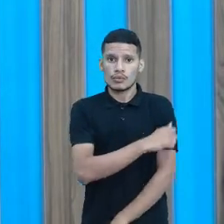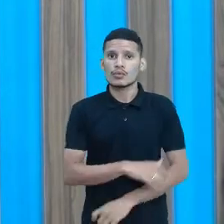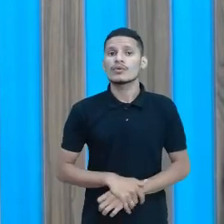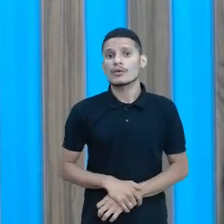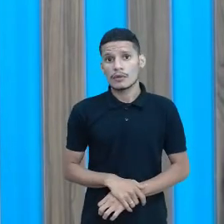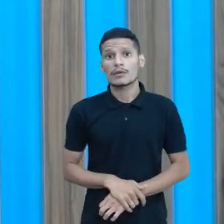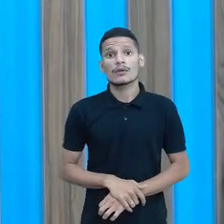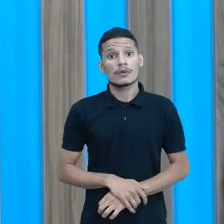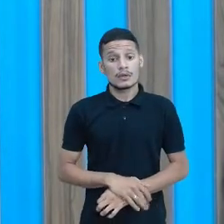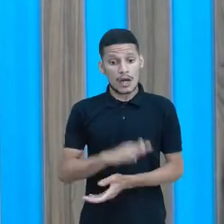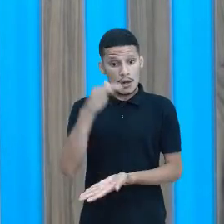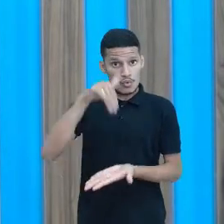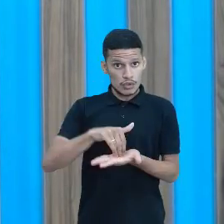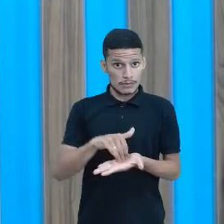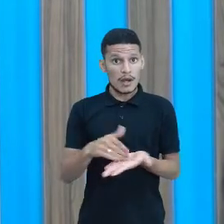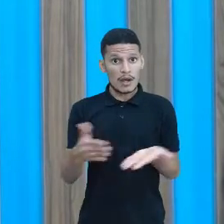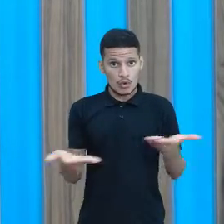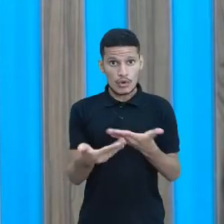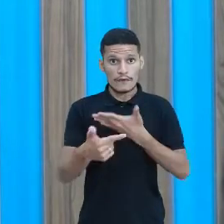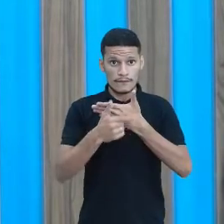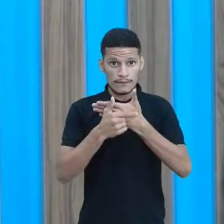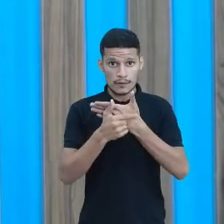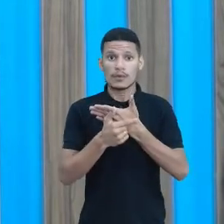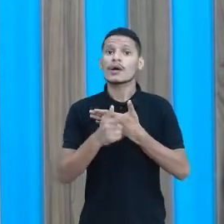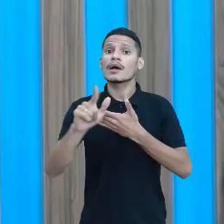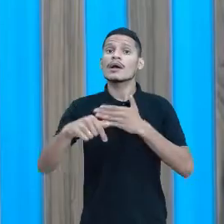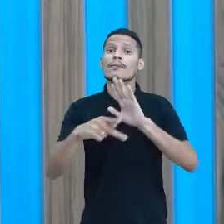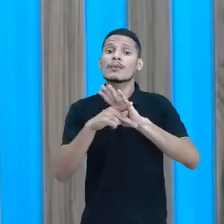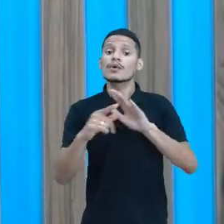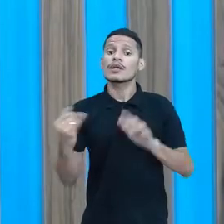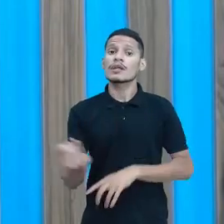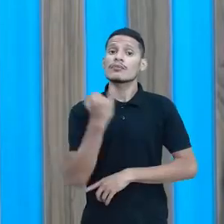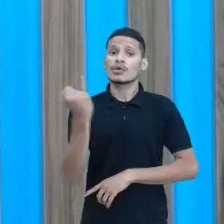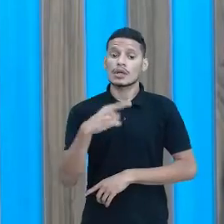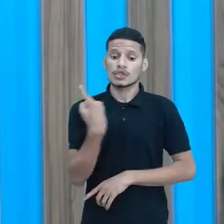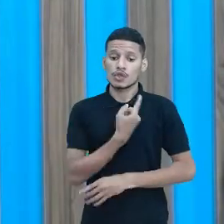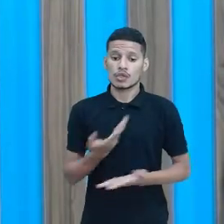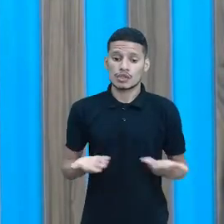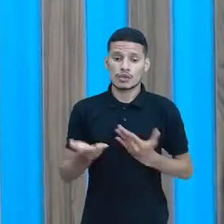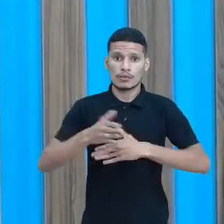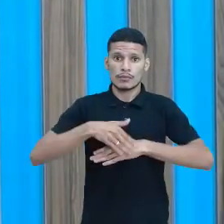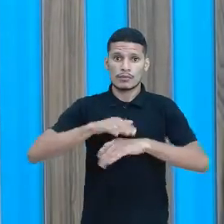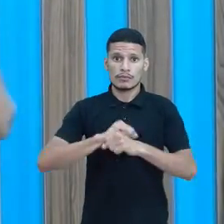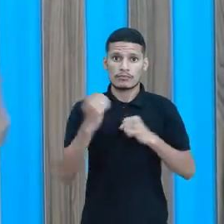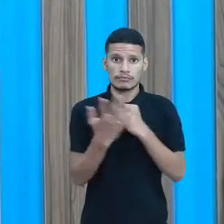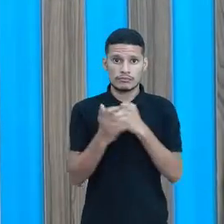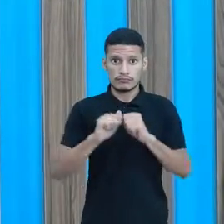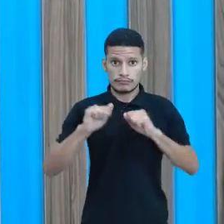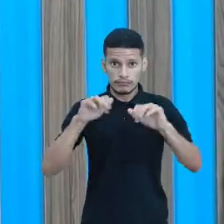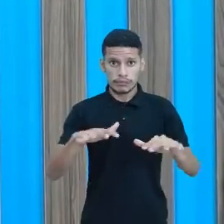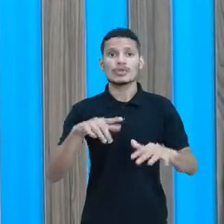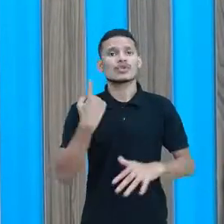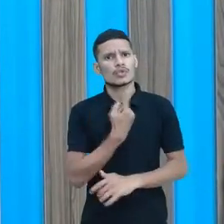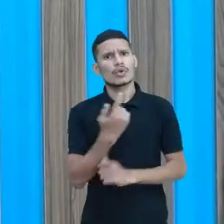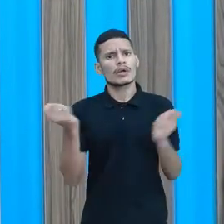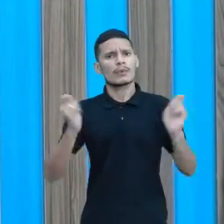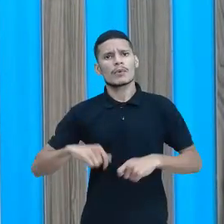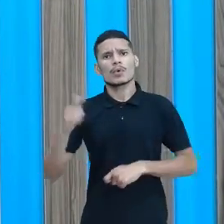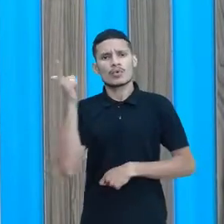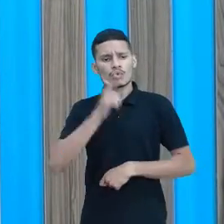em particular, essa última função, ela foi essencial nesse período pandêmico, né? Para que a gente conseguisse